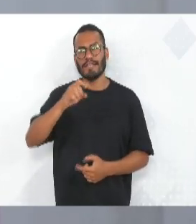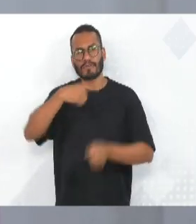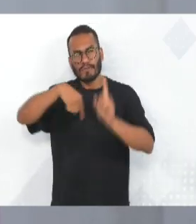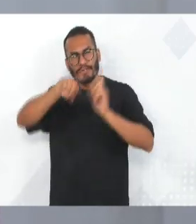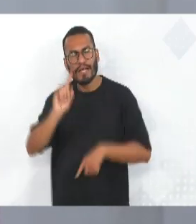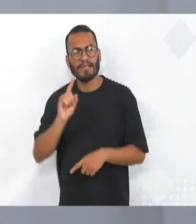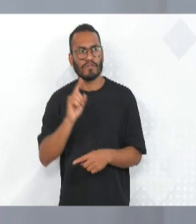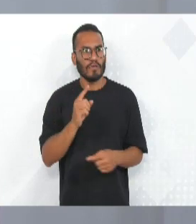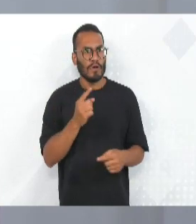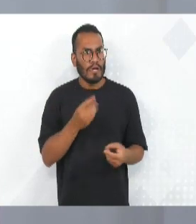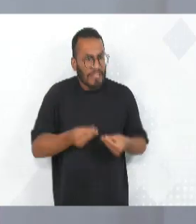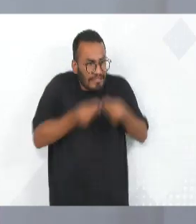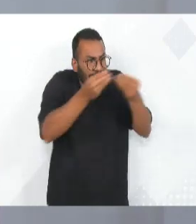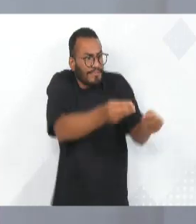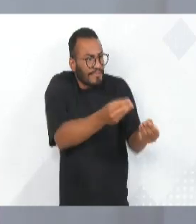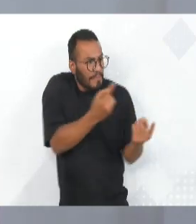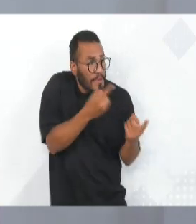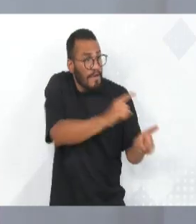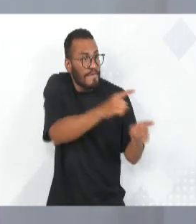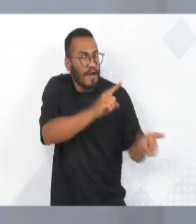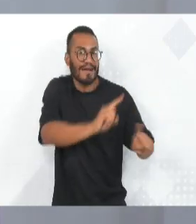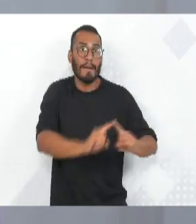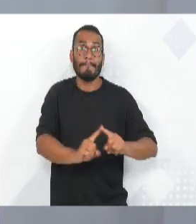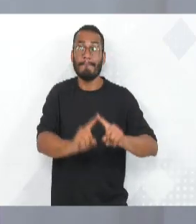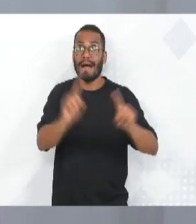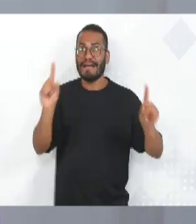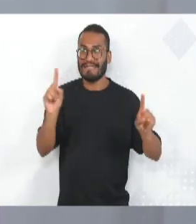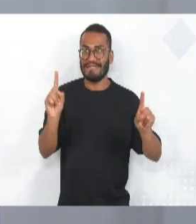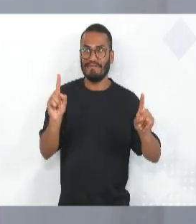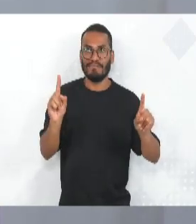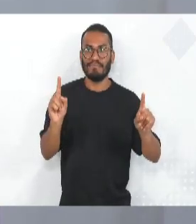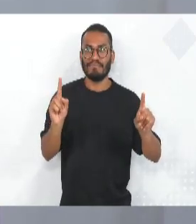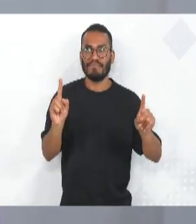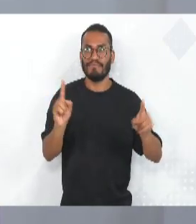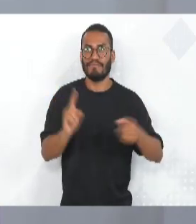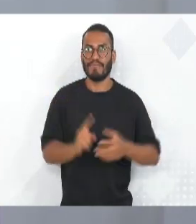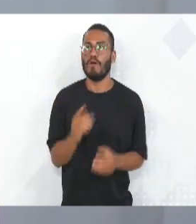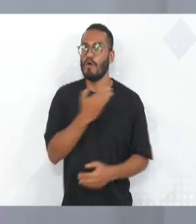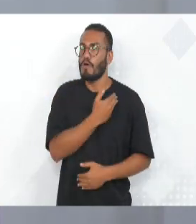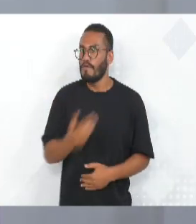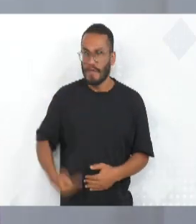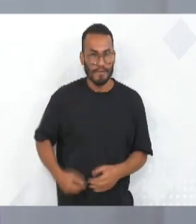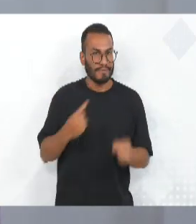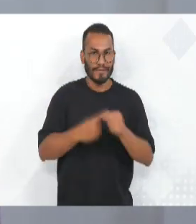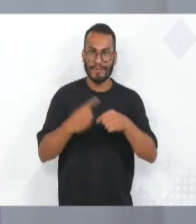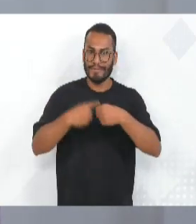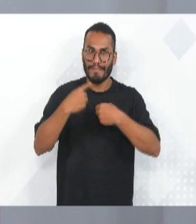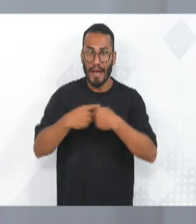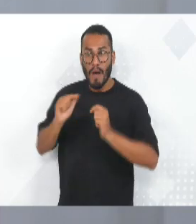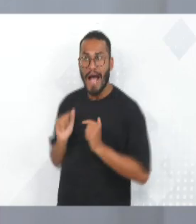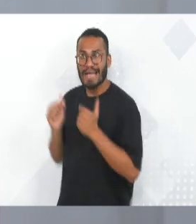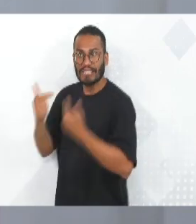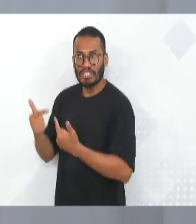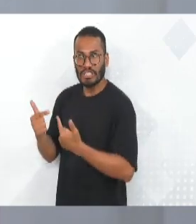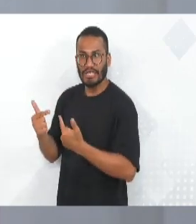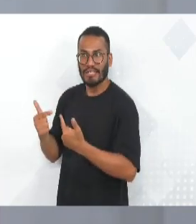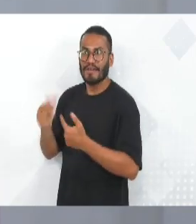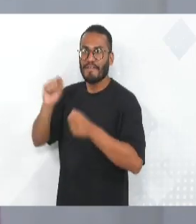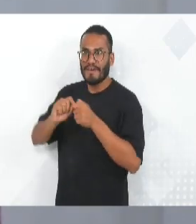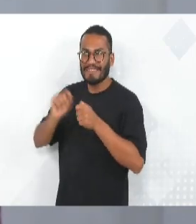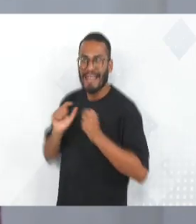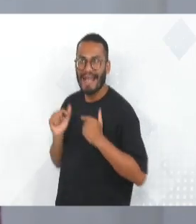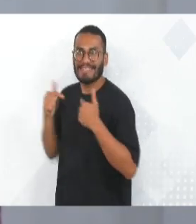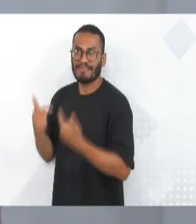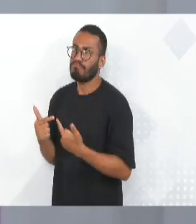gente leva faz a provocação mas a parte do governo Municipal que é agir quer fazer a sua